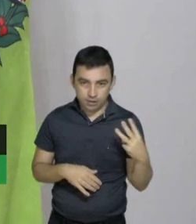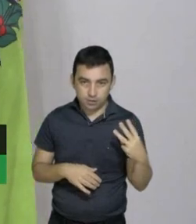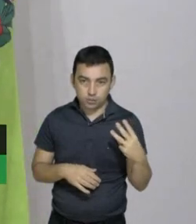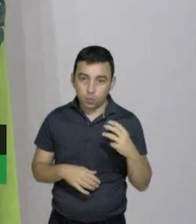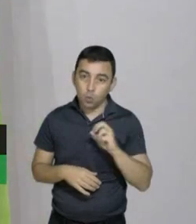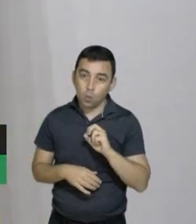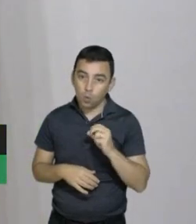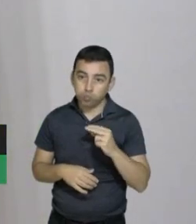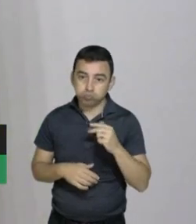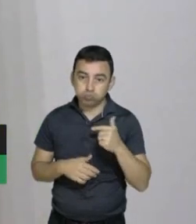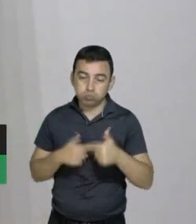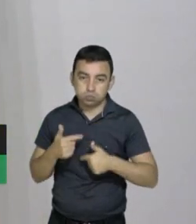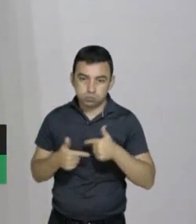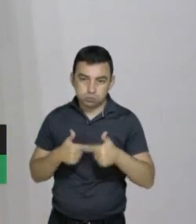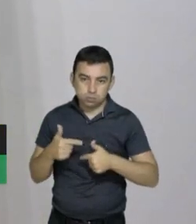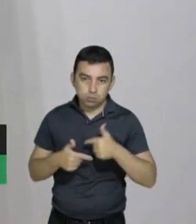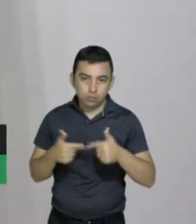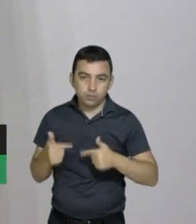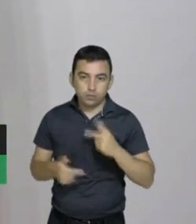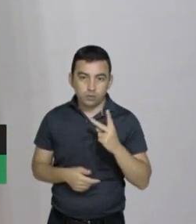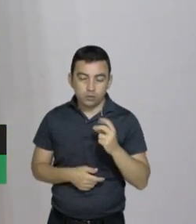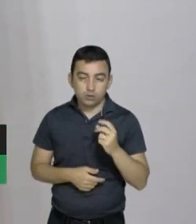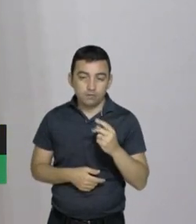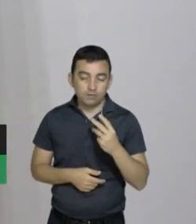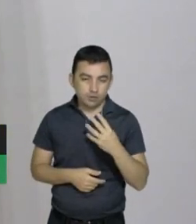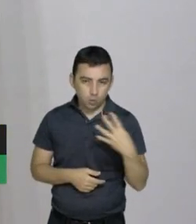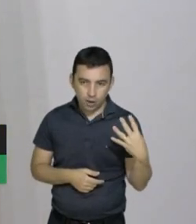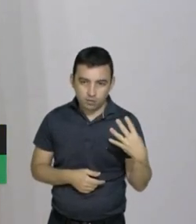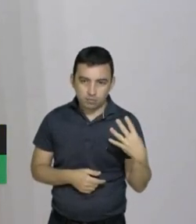ano o exercício no ano de 2024